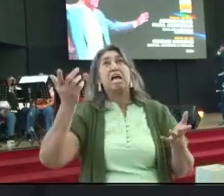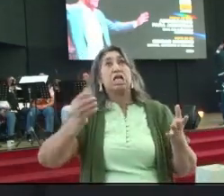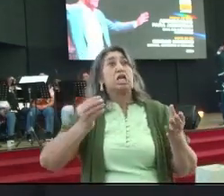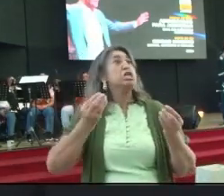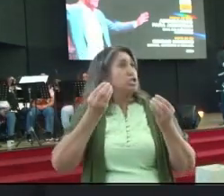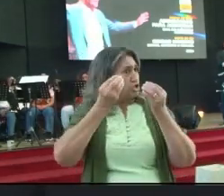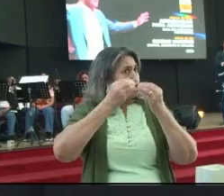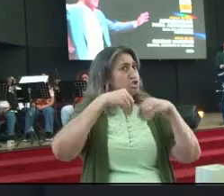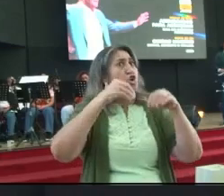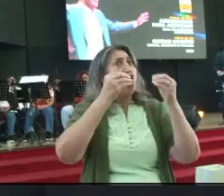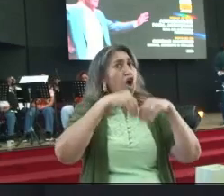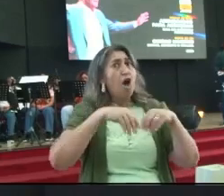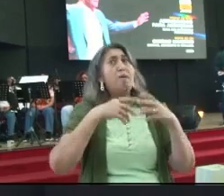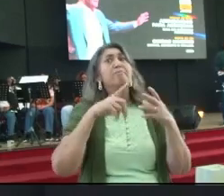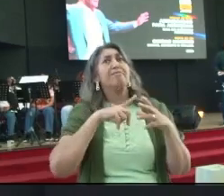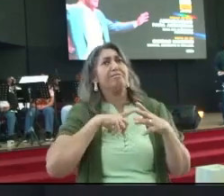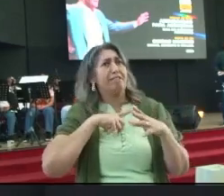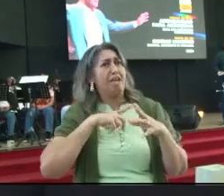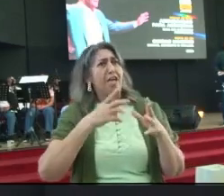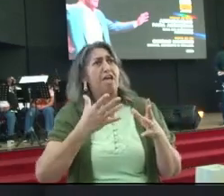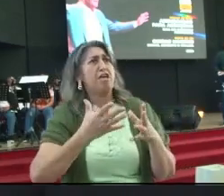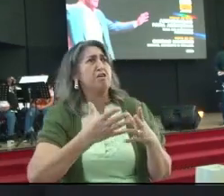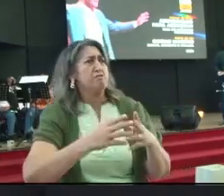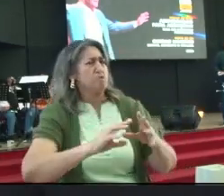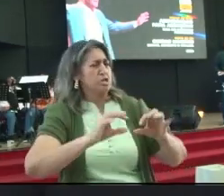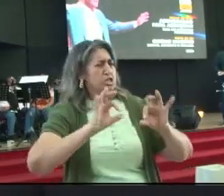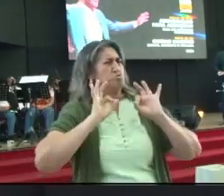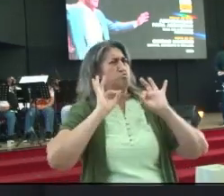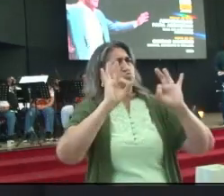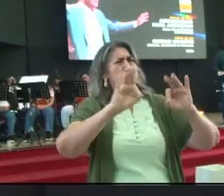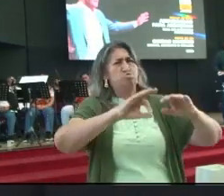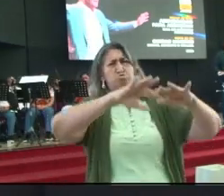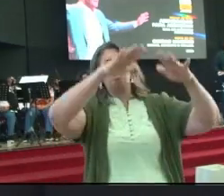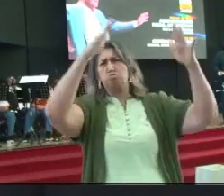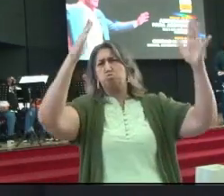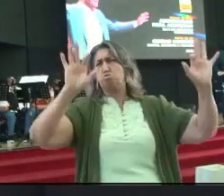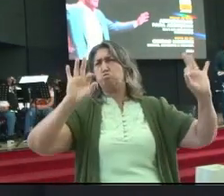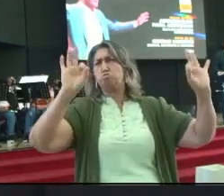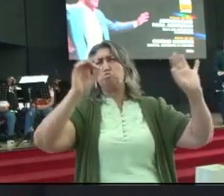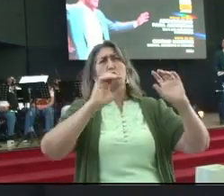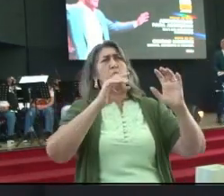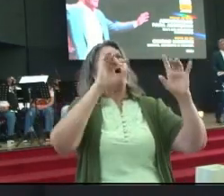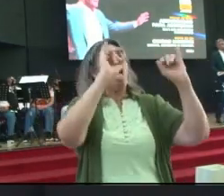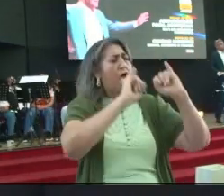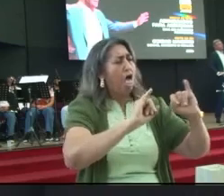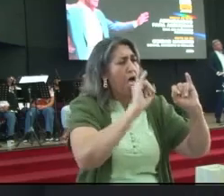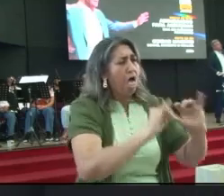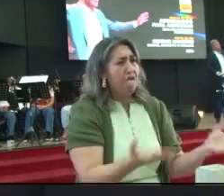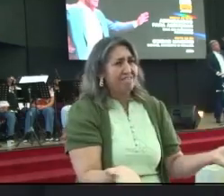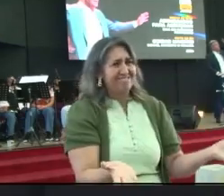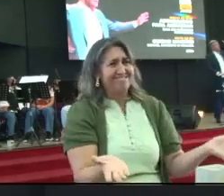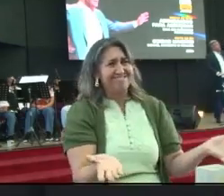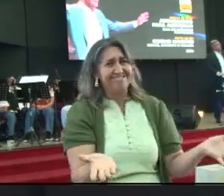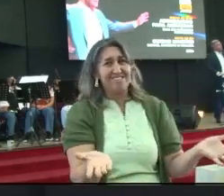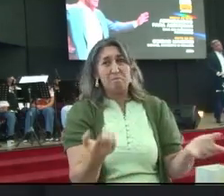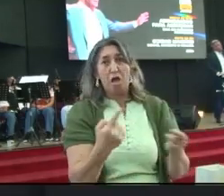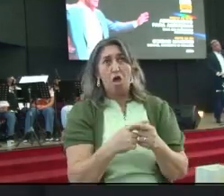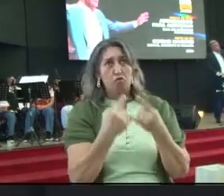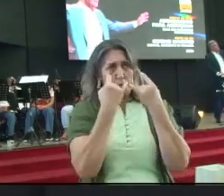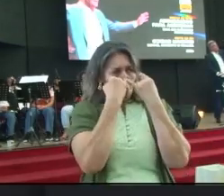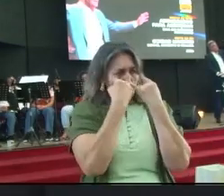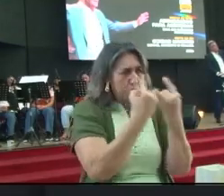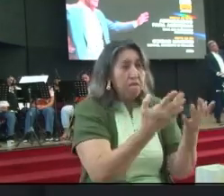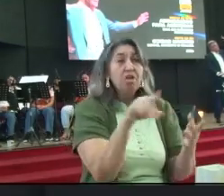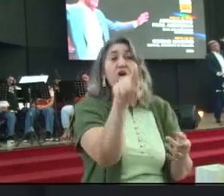shoppings dessa cidade. Porque onde estiver o seu tesouro,